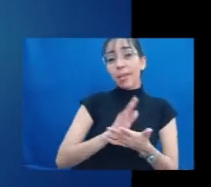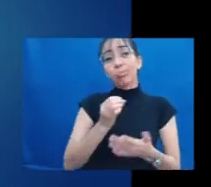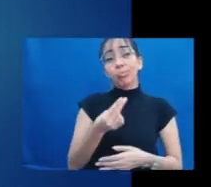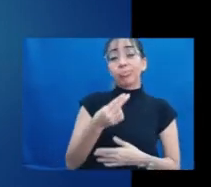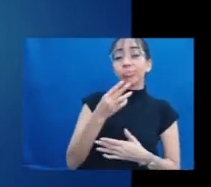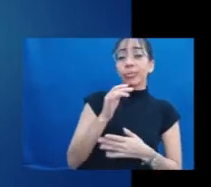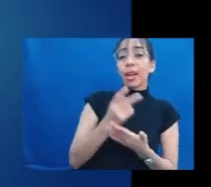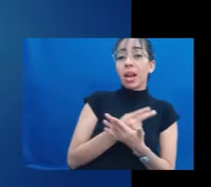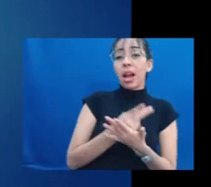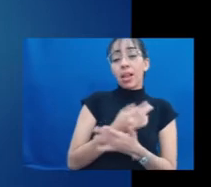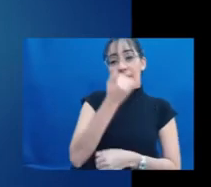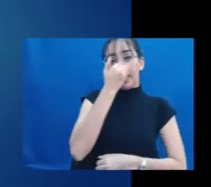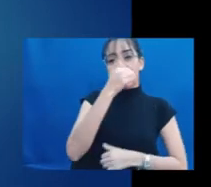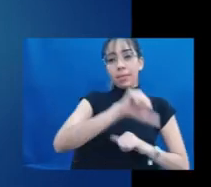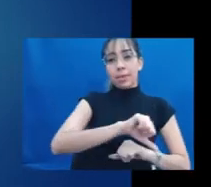EPIs de forma adequada.